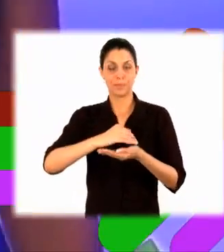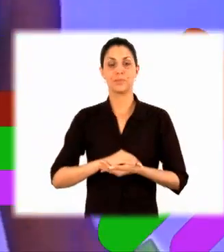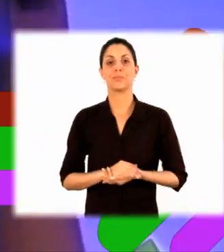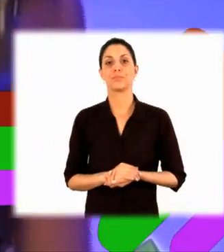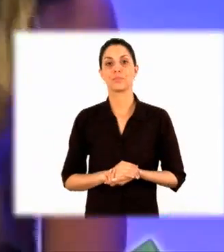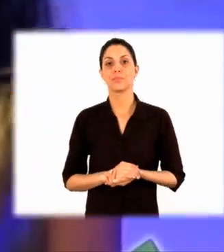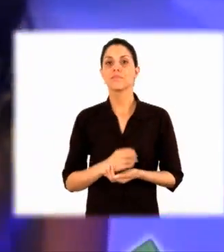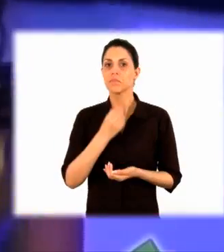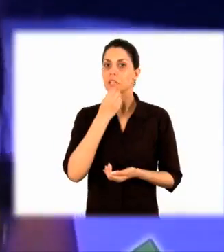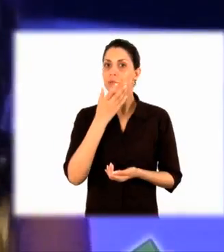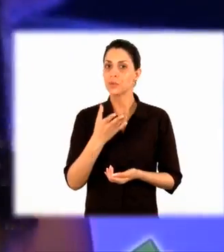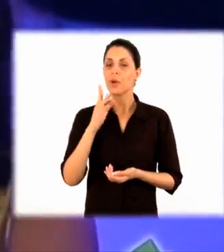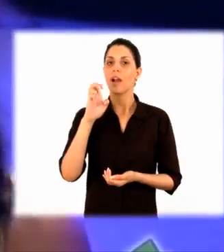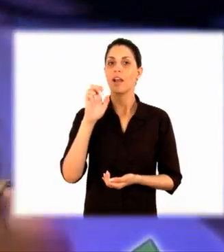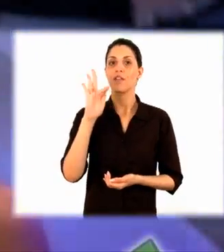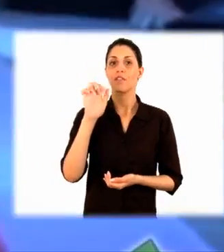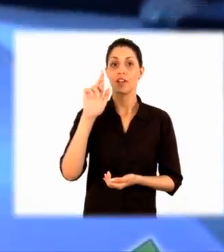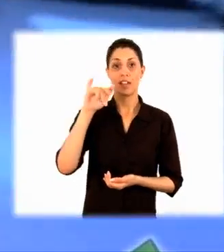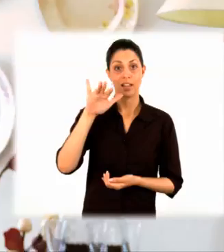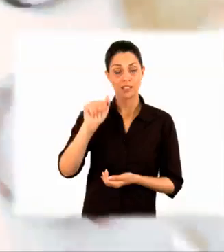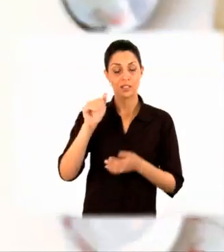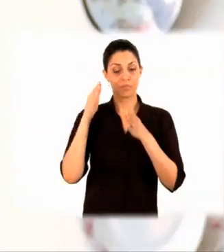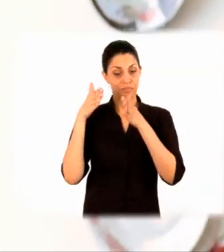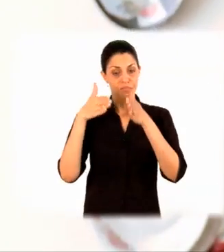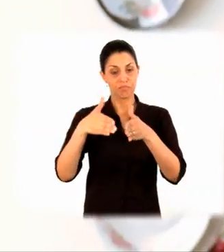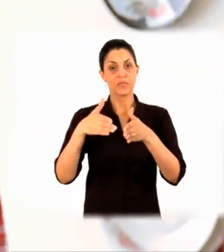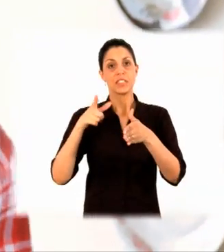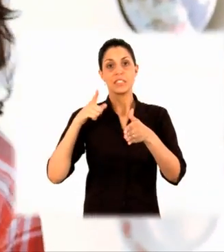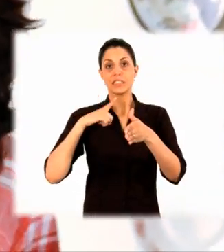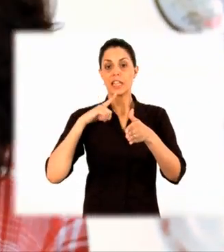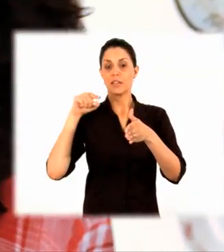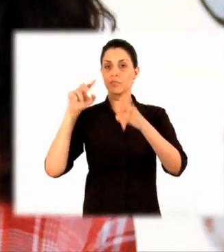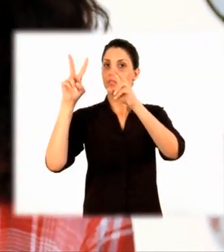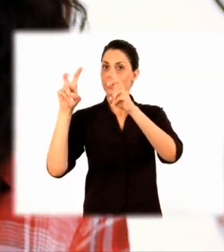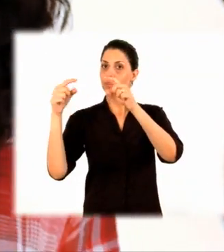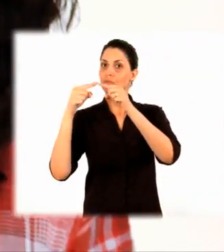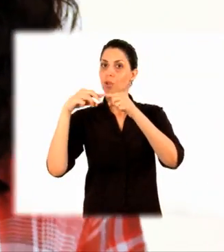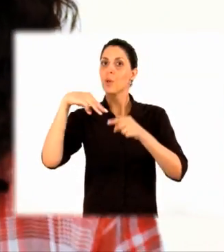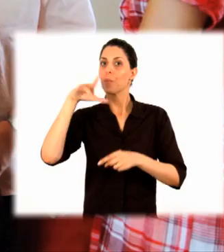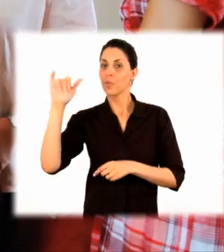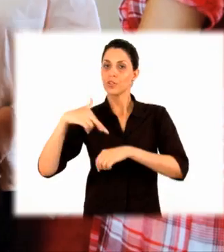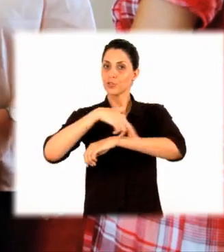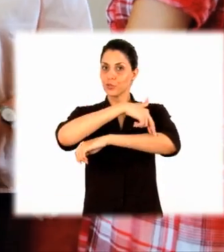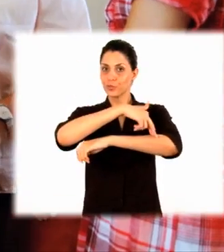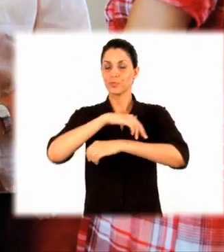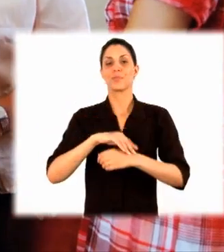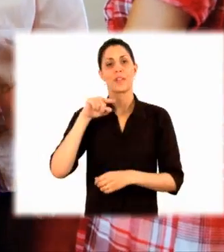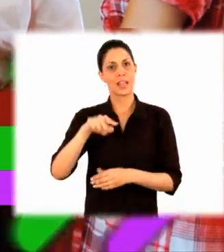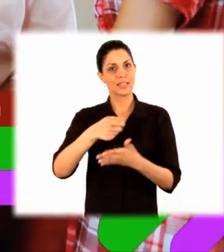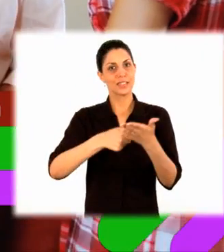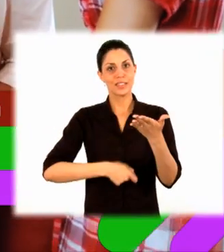remetiam ao mar. Uma referência muito boa, né? Pegando os elementos que foram apresentados e ligando no tema do desfile. Exatamente.